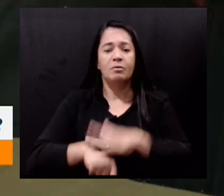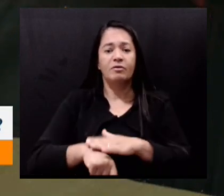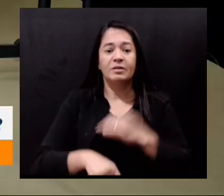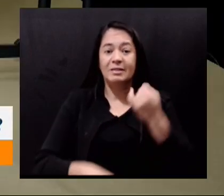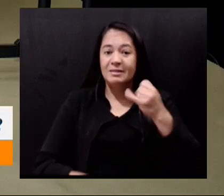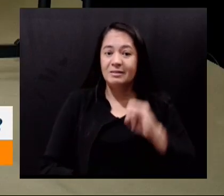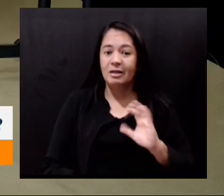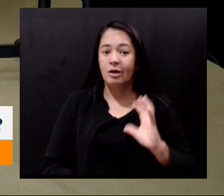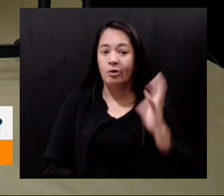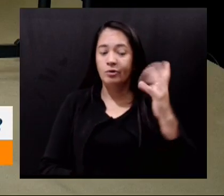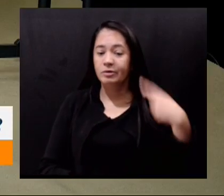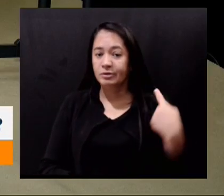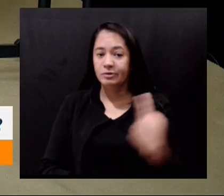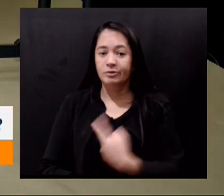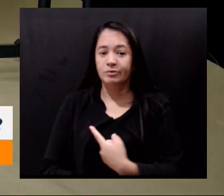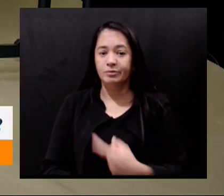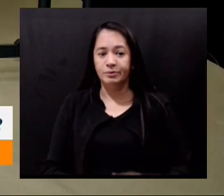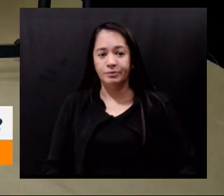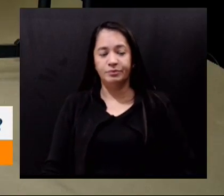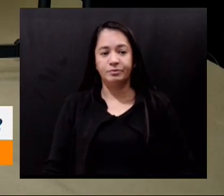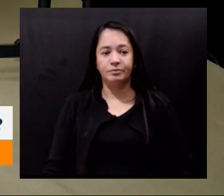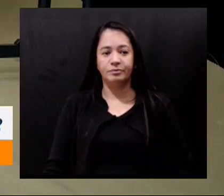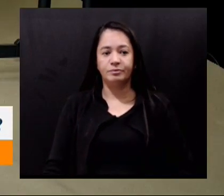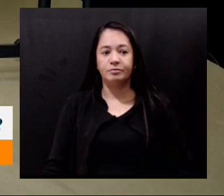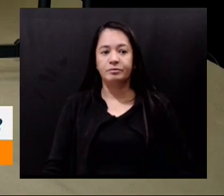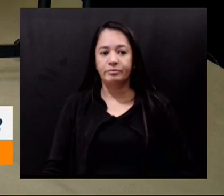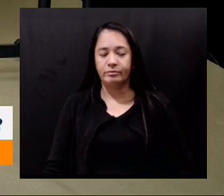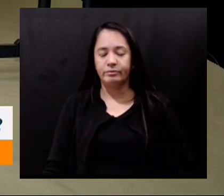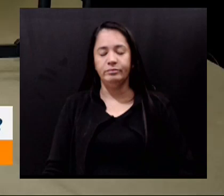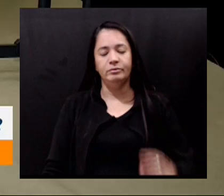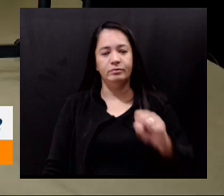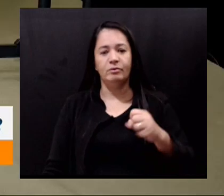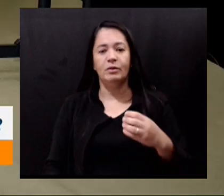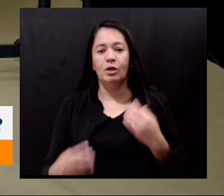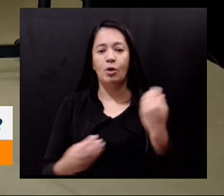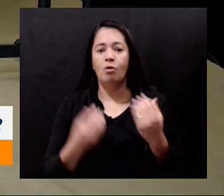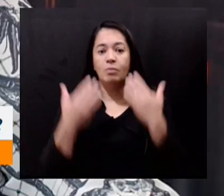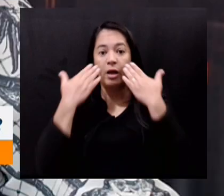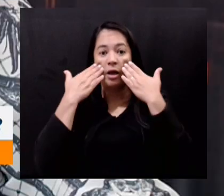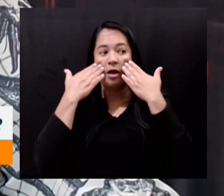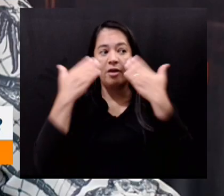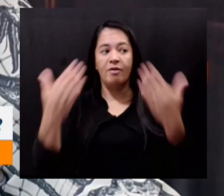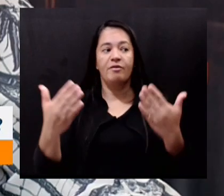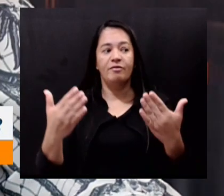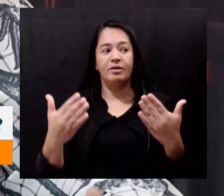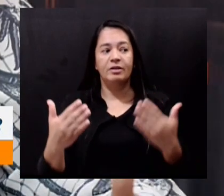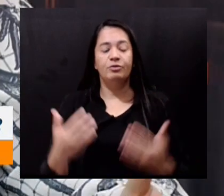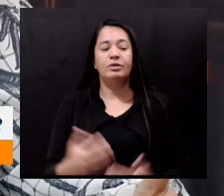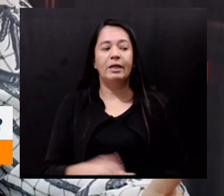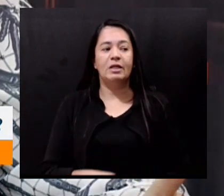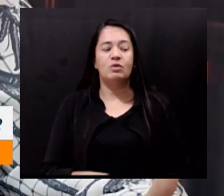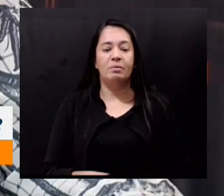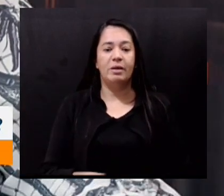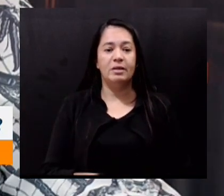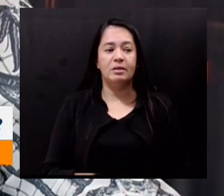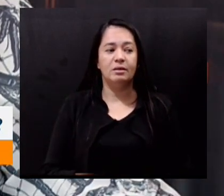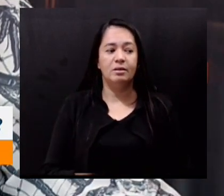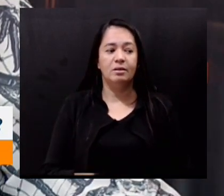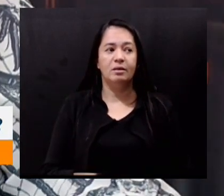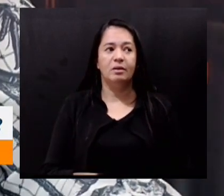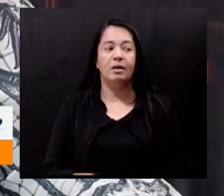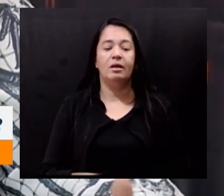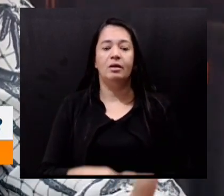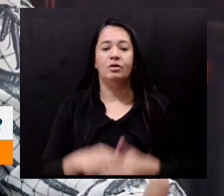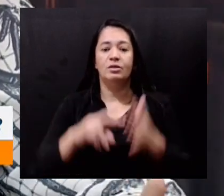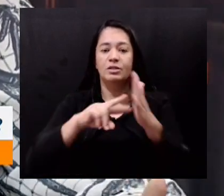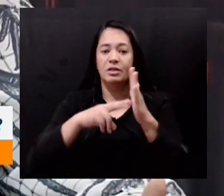certeza. O que vamos como enfrentar é uma das chaves do sucesso aí para você sair daquela